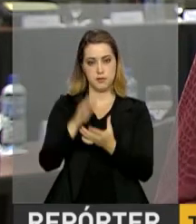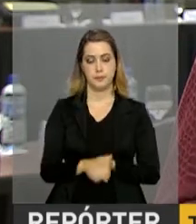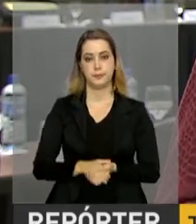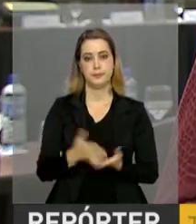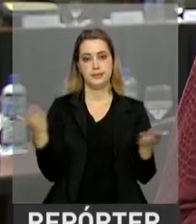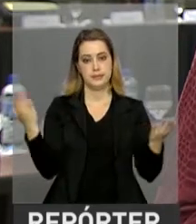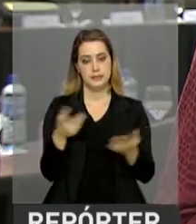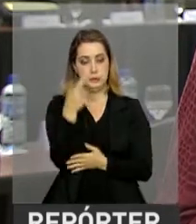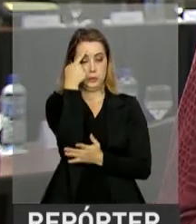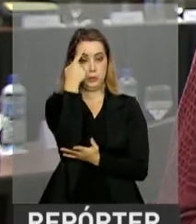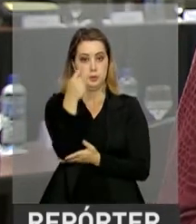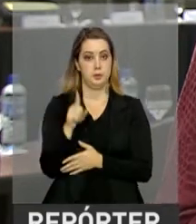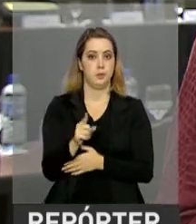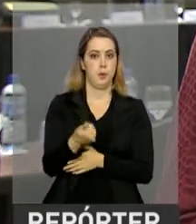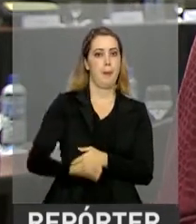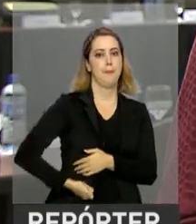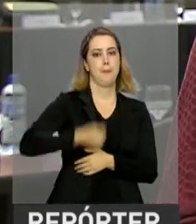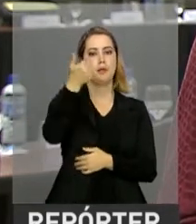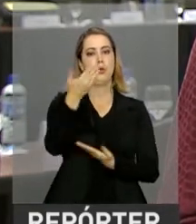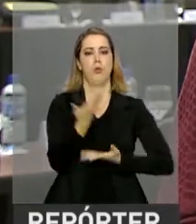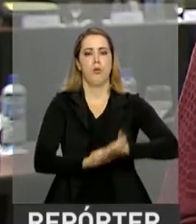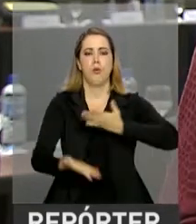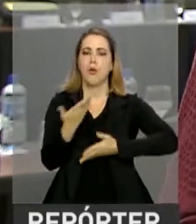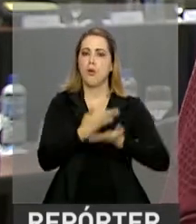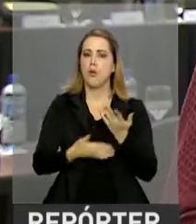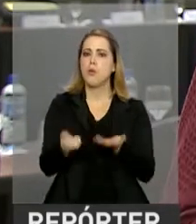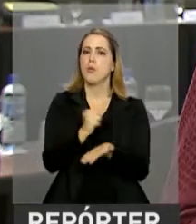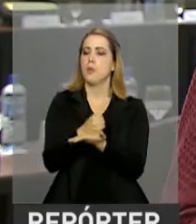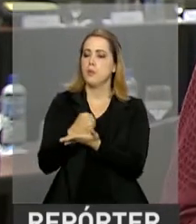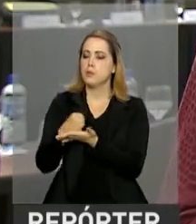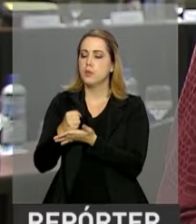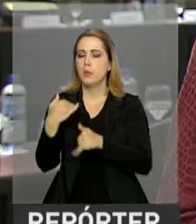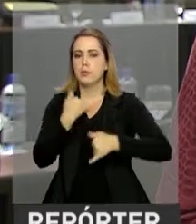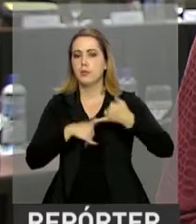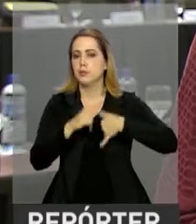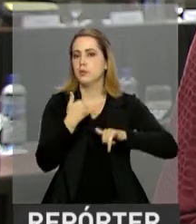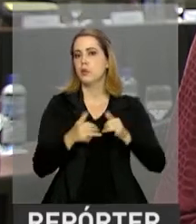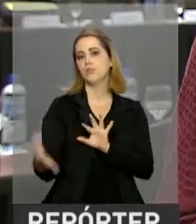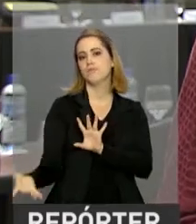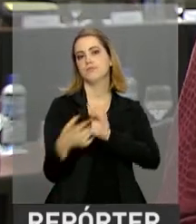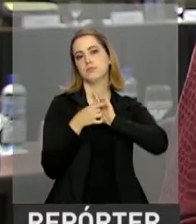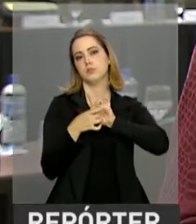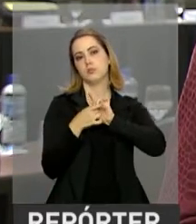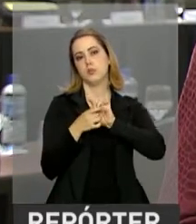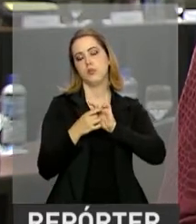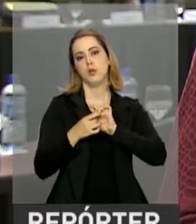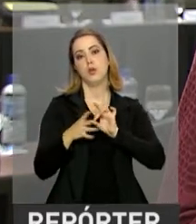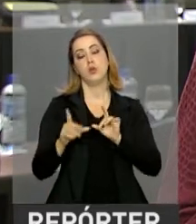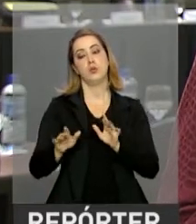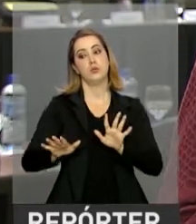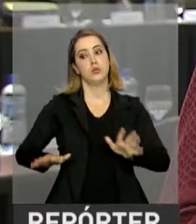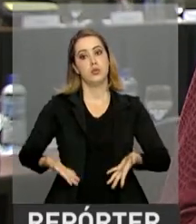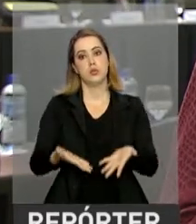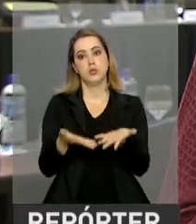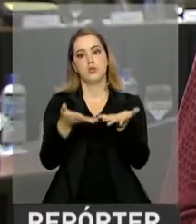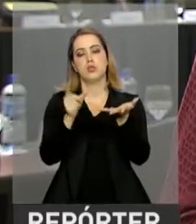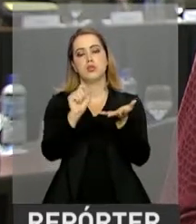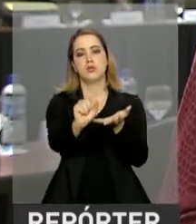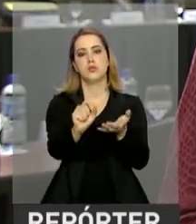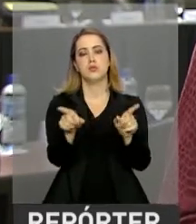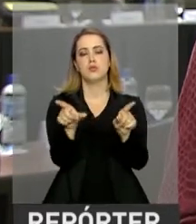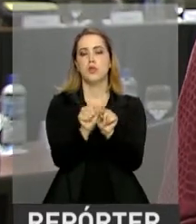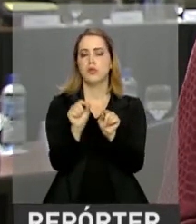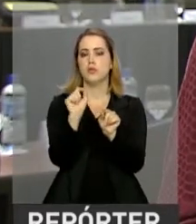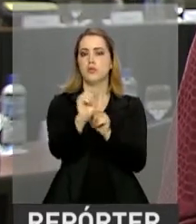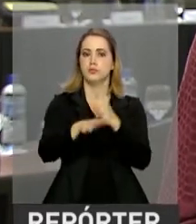competitivos e sustentáveis para isso a nova política e organiza as parcerias de desenvolvimento produtivo as pdps que